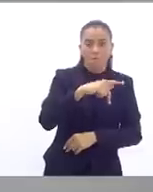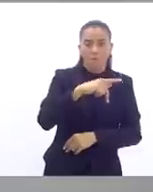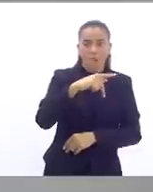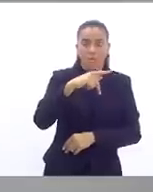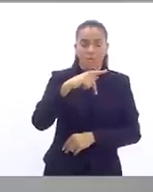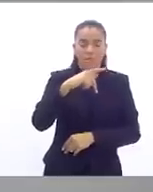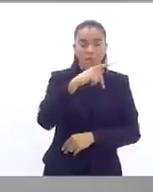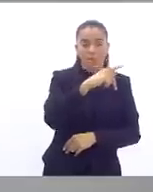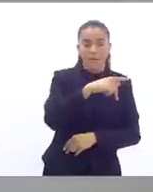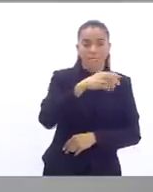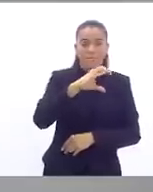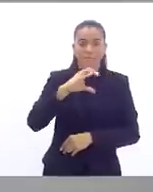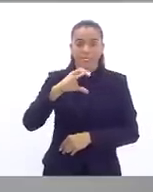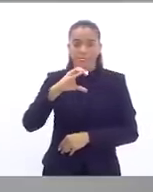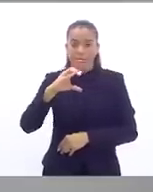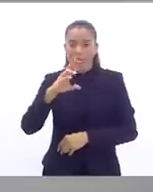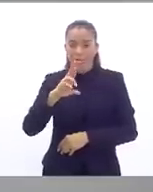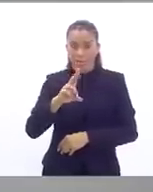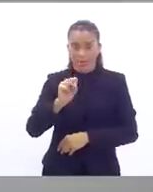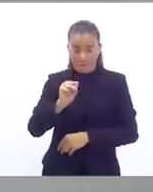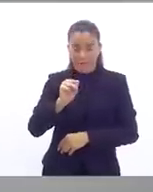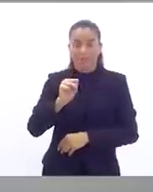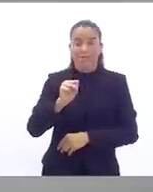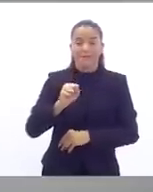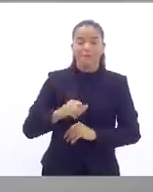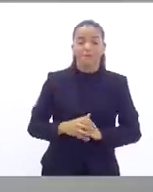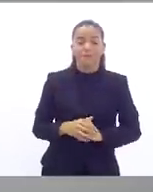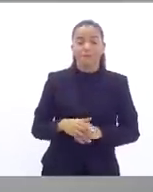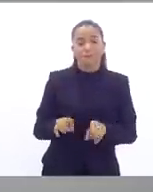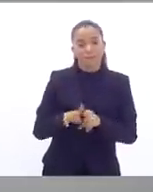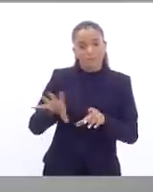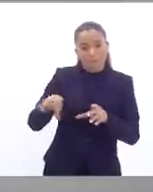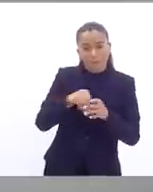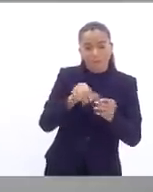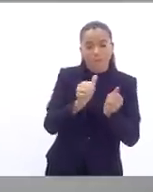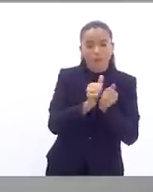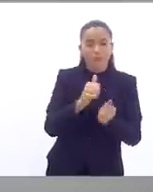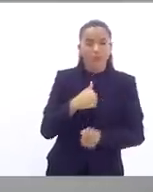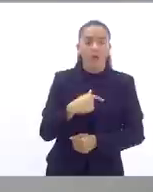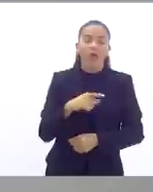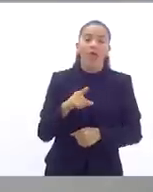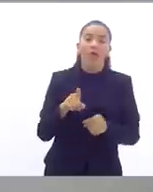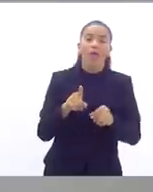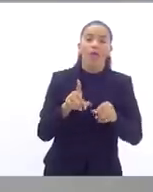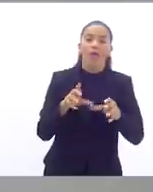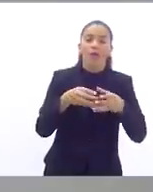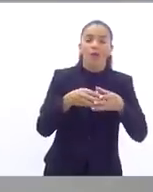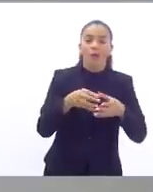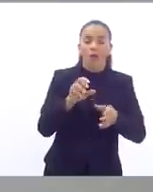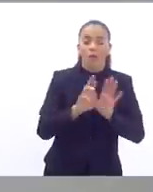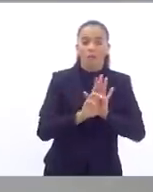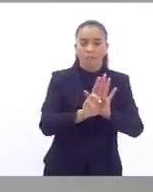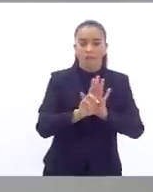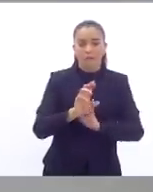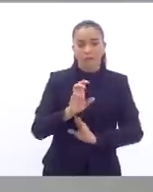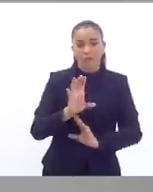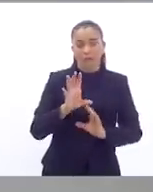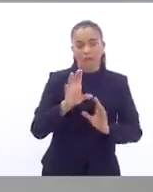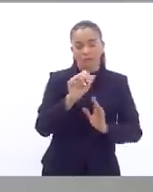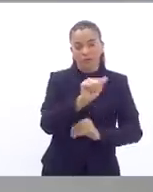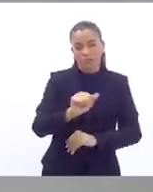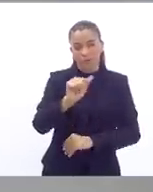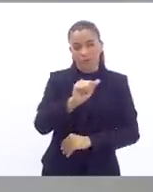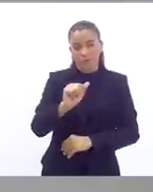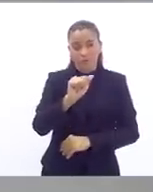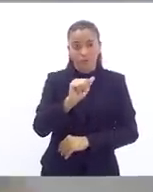pppccs tá que é da saúde e tá conosco também a associação de Oficiais militares estaduais do Rio de Janeiro eu